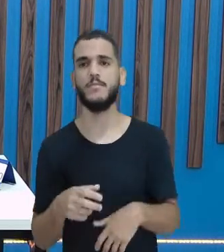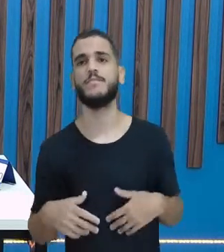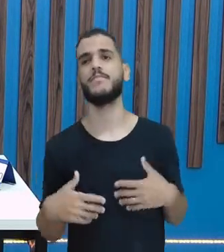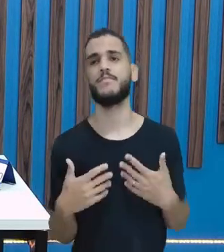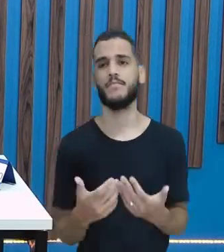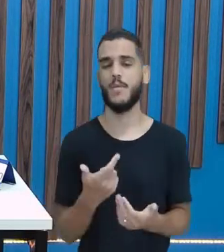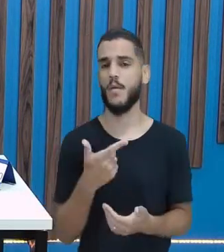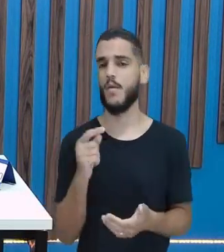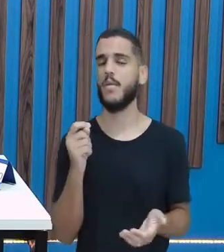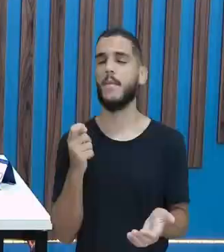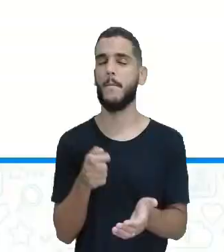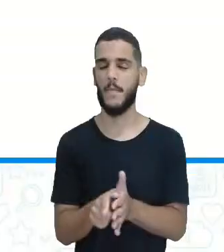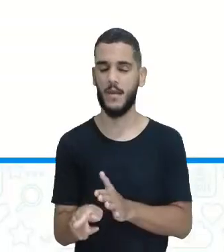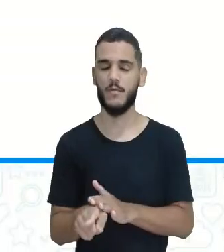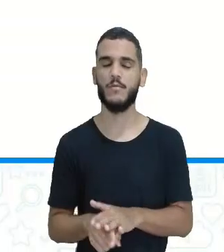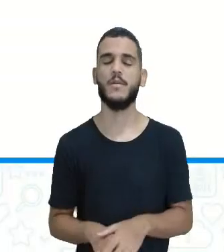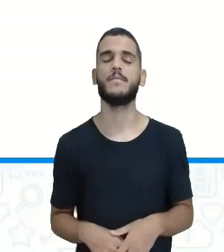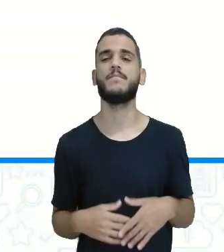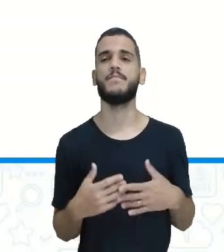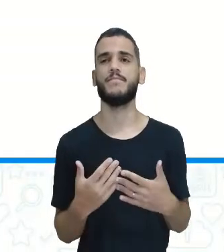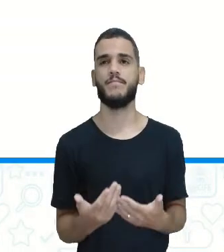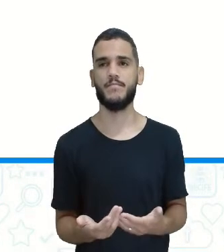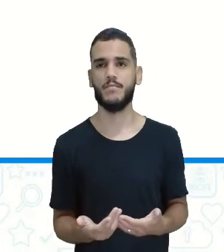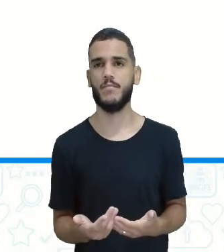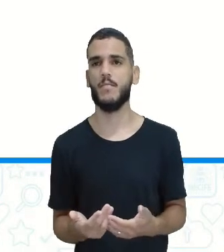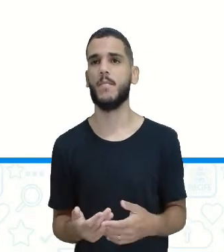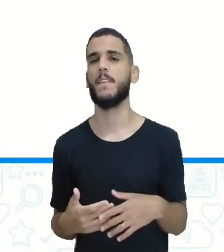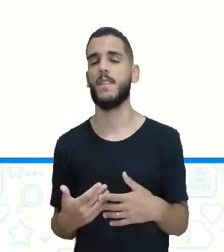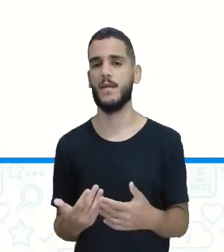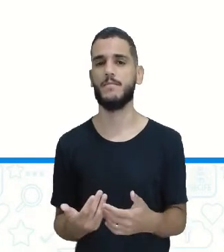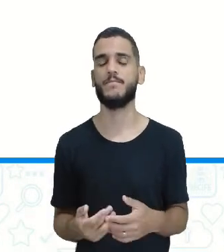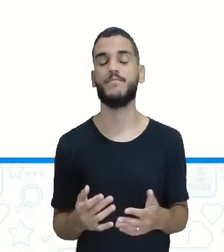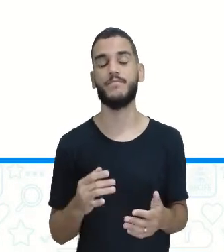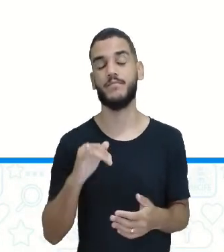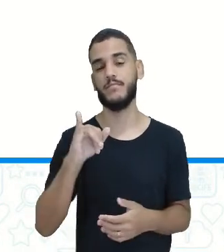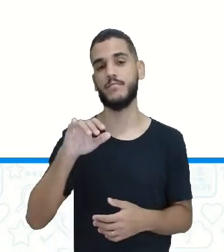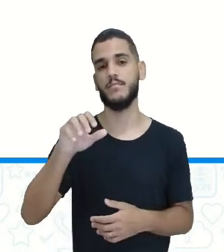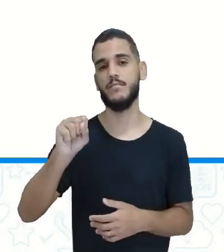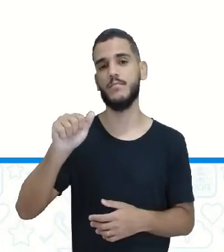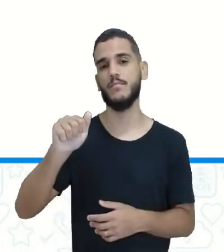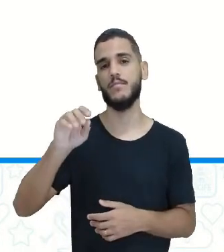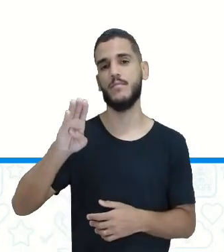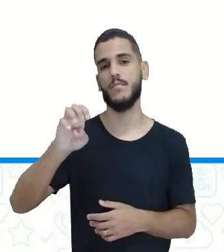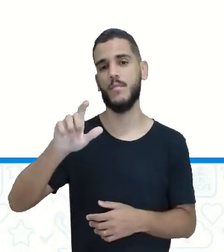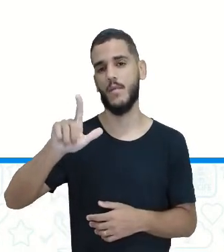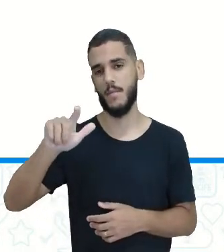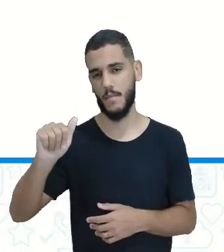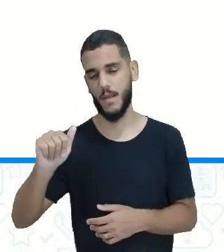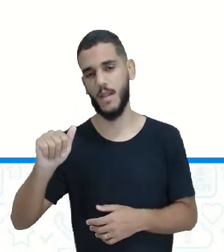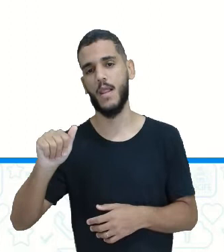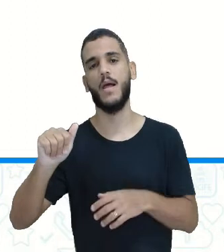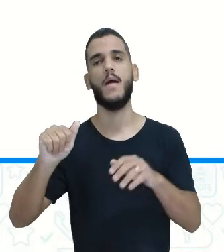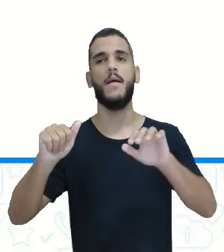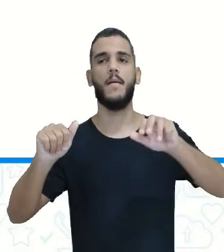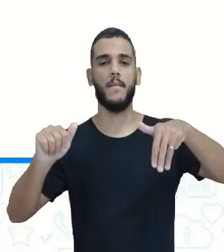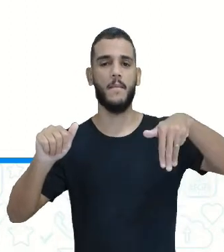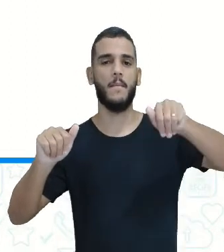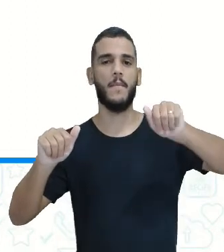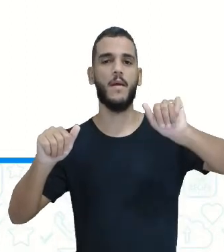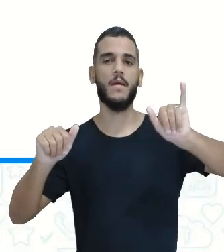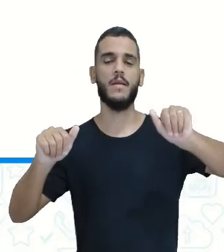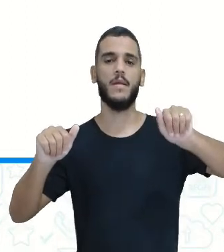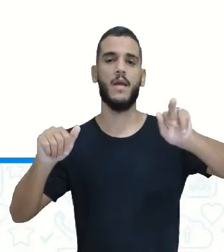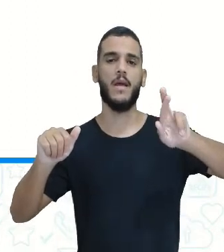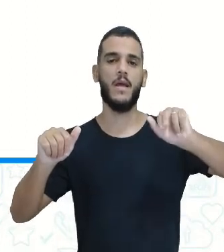para vocês. Isabela e Maiara, olha aí, Isabela, você tem cofrinho em casa, costuma juntar dinheiro.